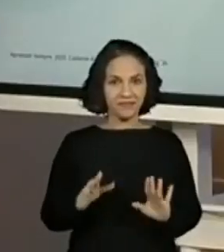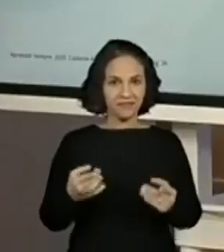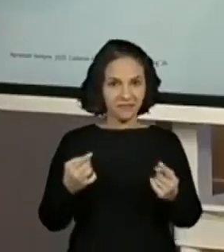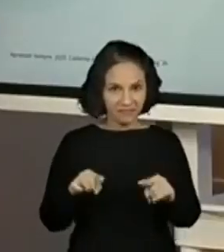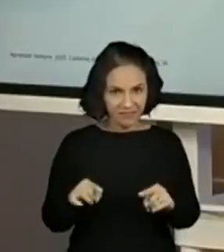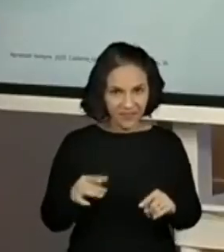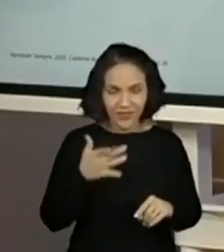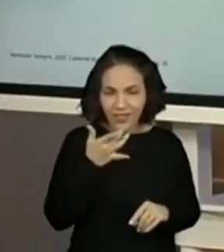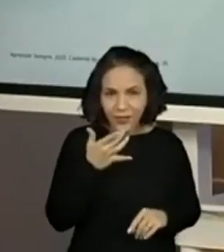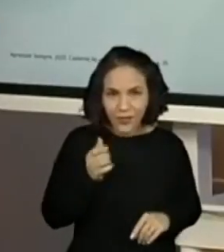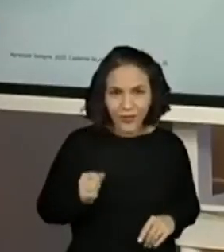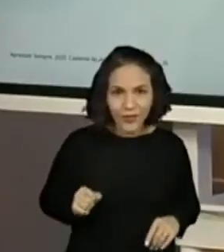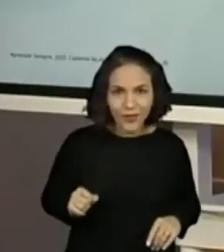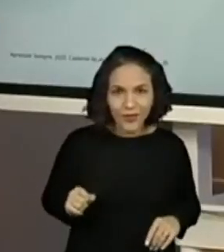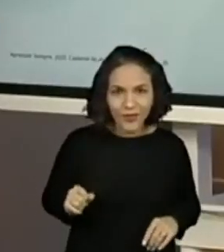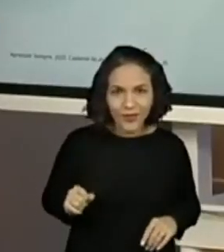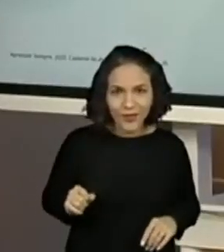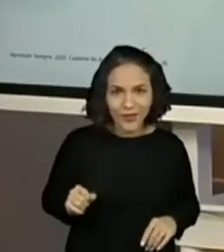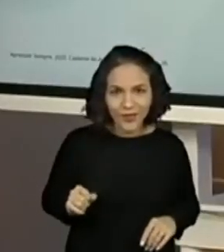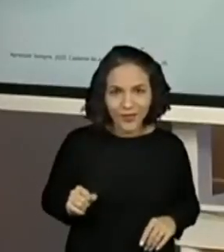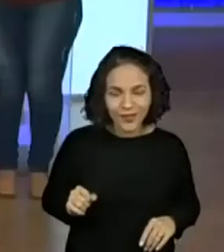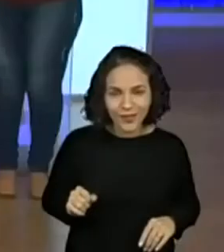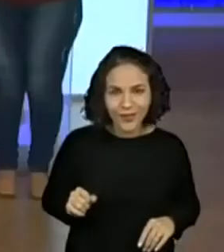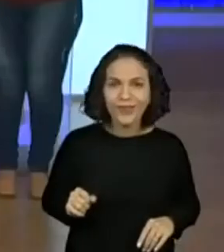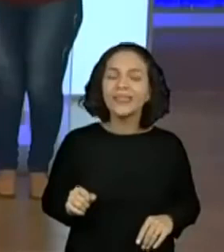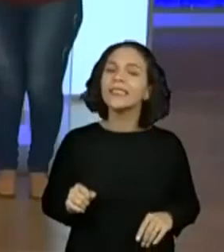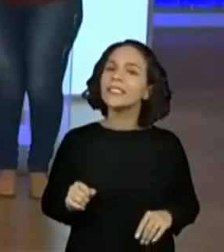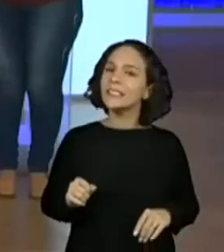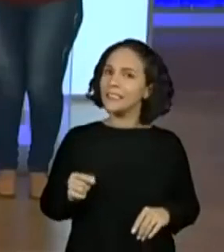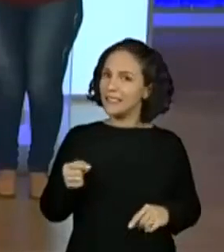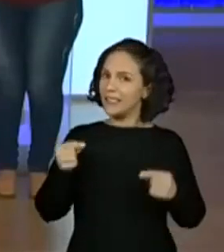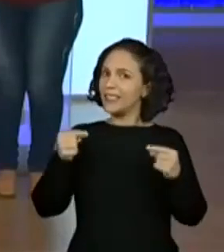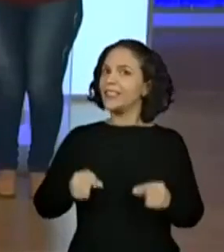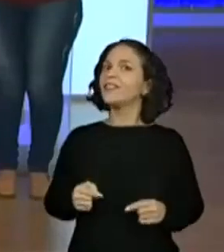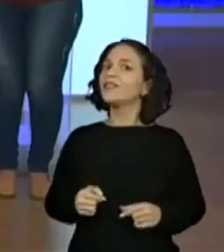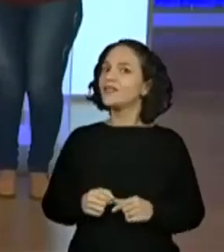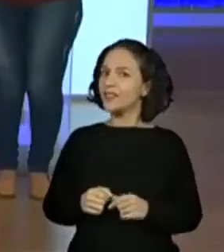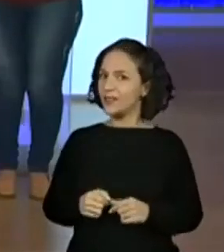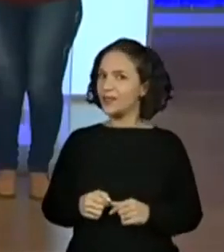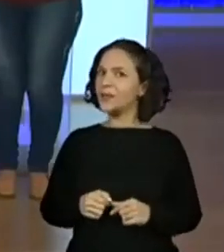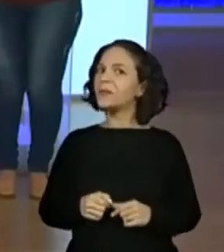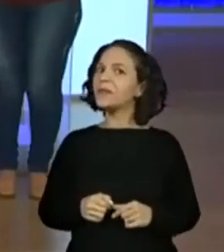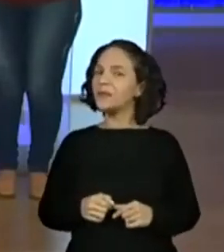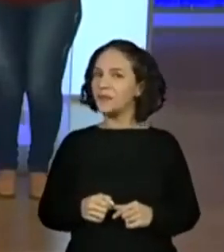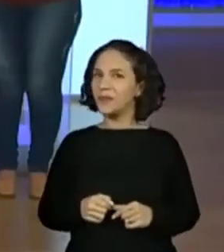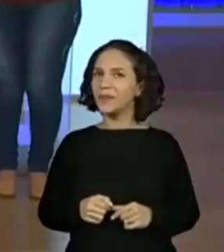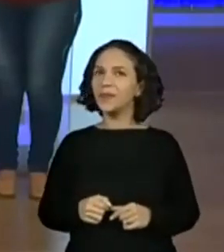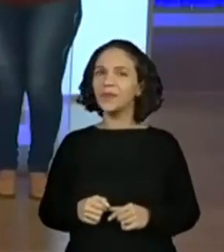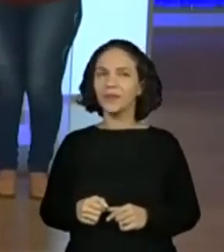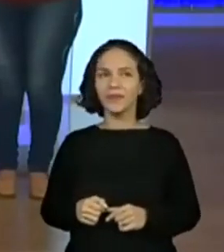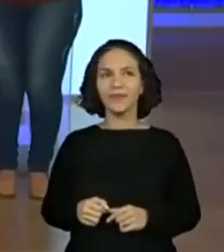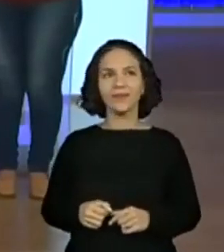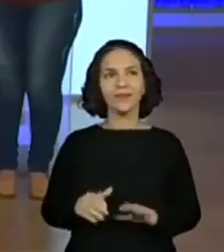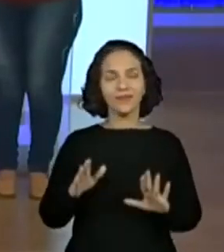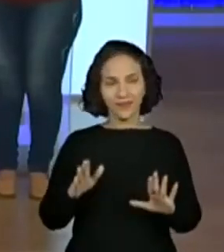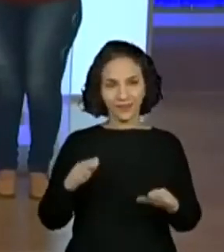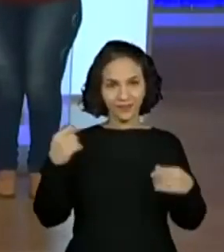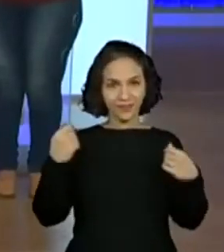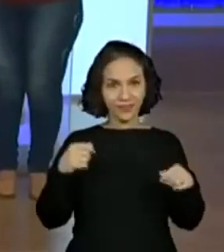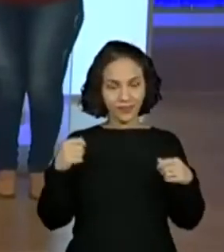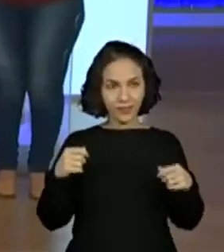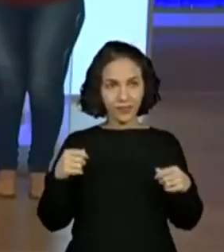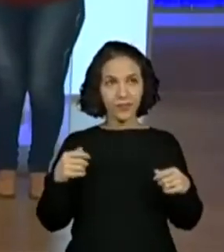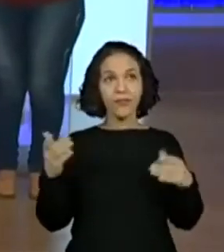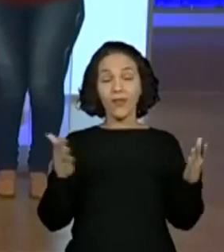2.729, foi fácil? Esse aí teve bastante desafios, né? Muito desafio. Esse aí foi desafiador. Acho que a gente vai ter que usar números